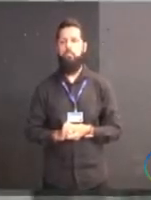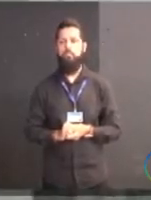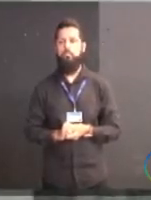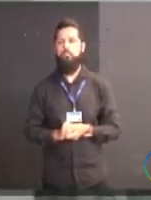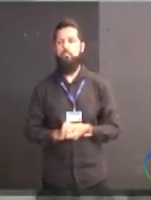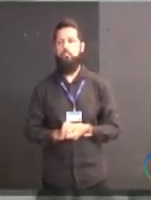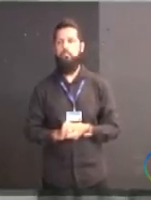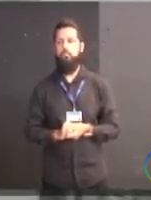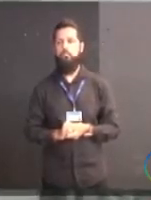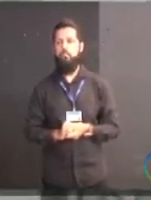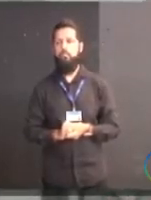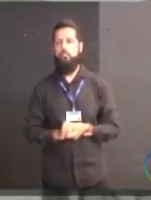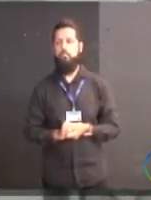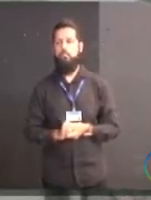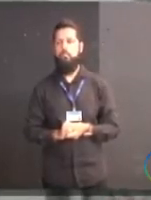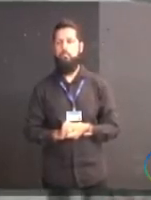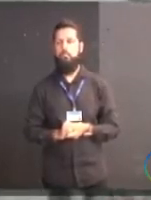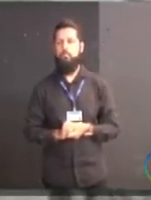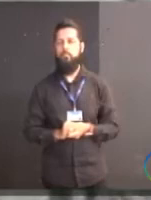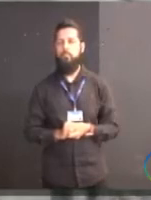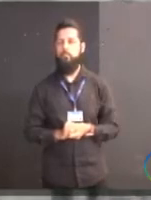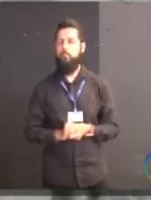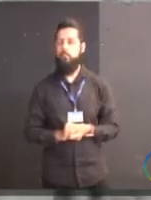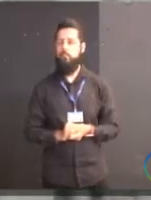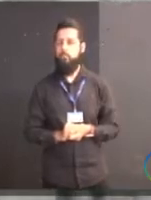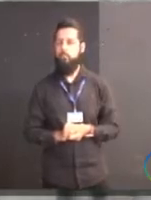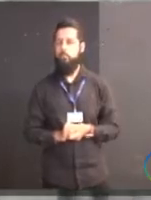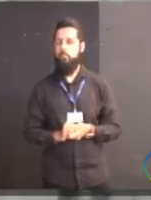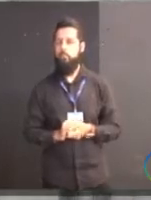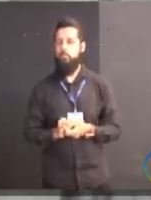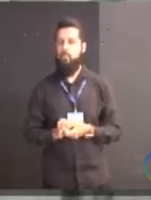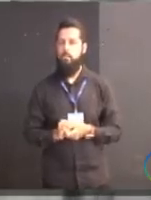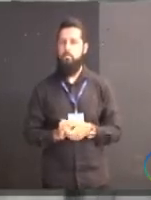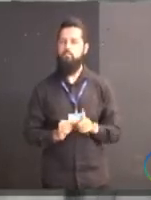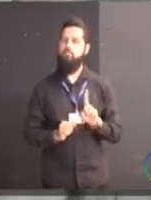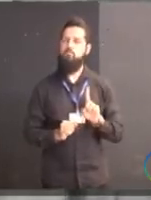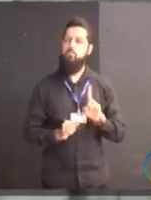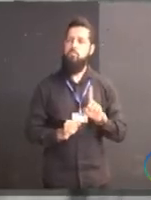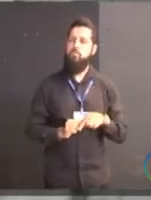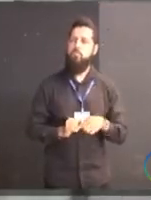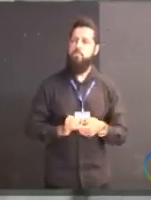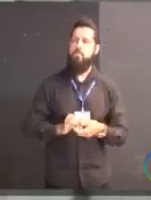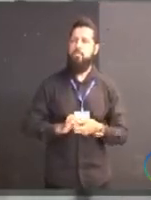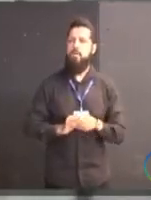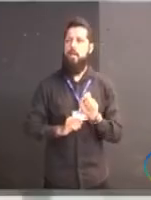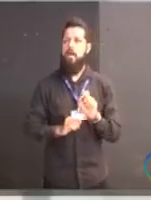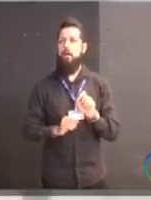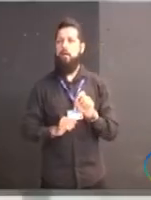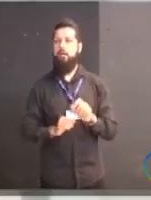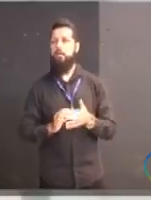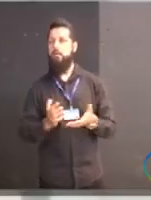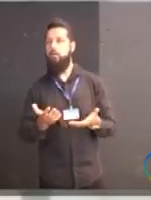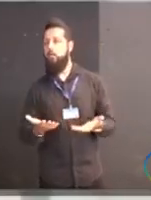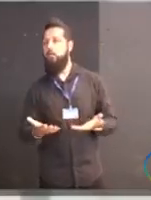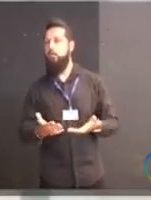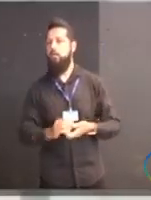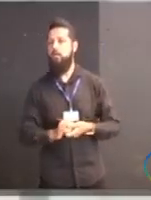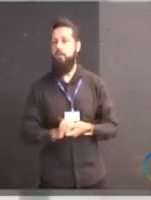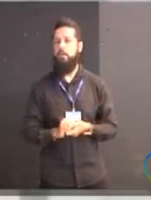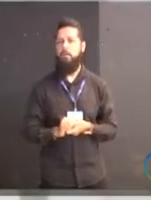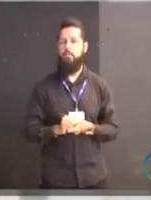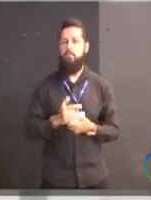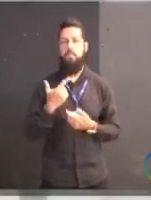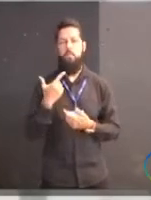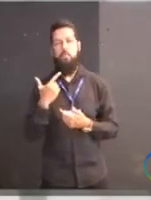demiurgo do sistema solar seria. Será, então, um demiurgo de alta potência. Exatamente.